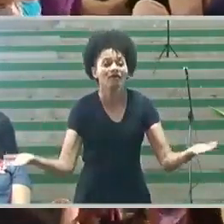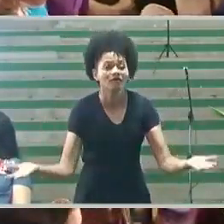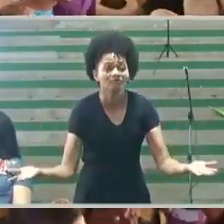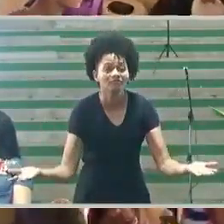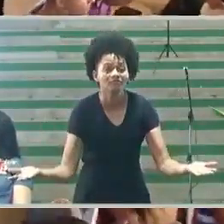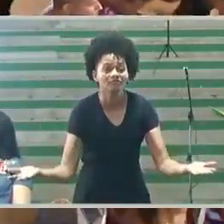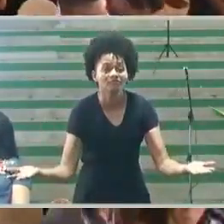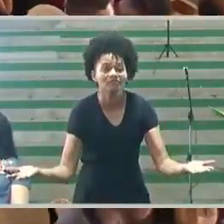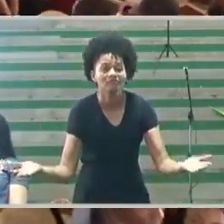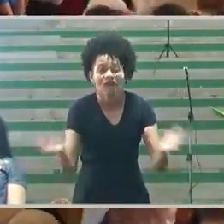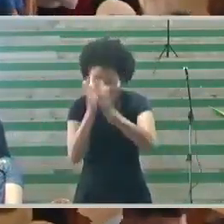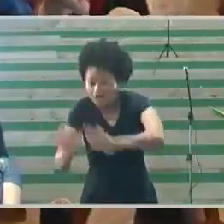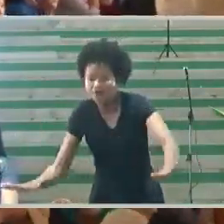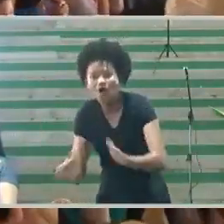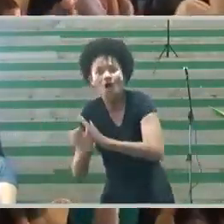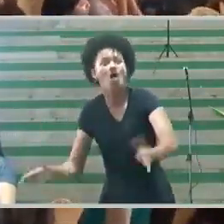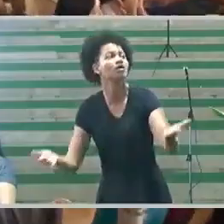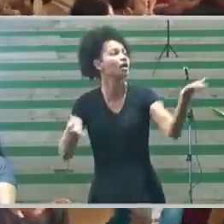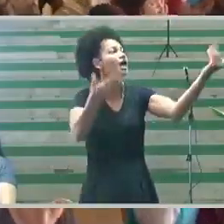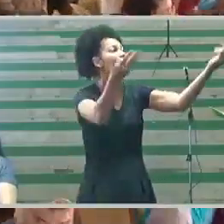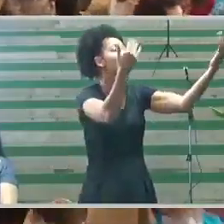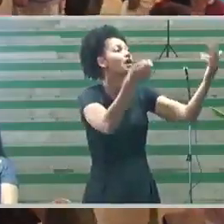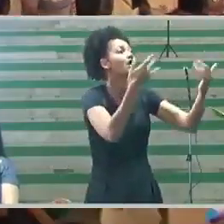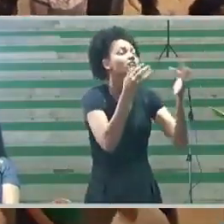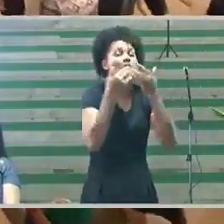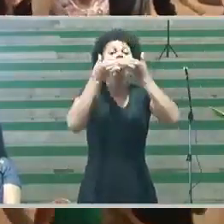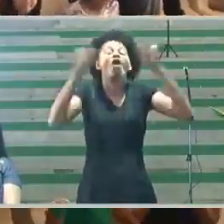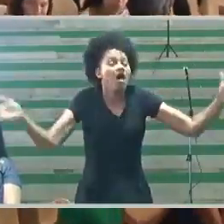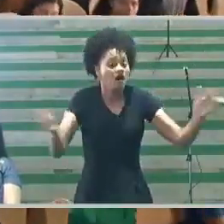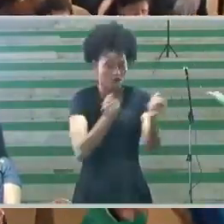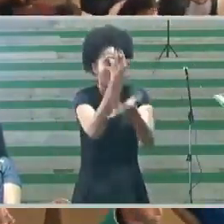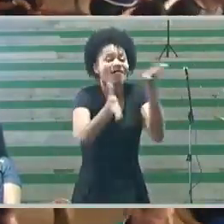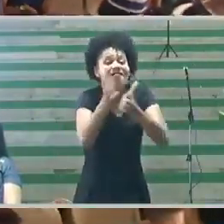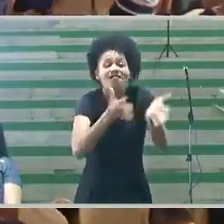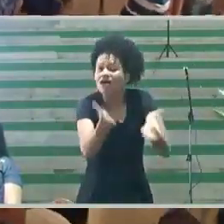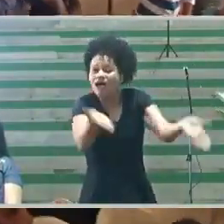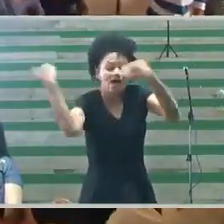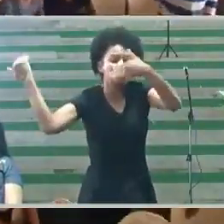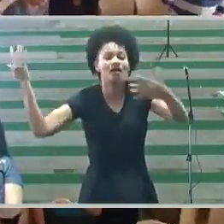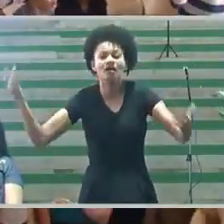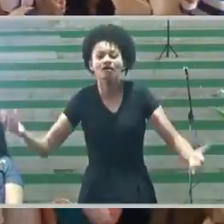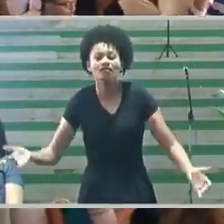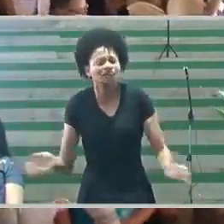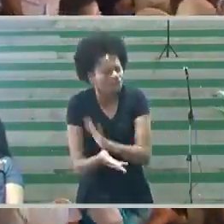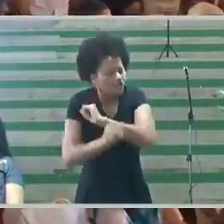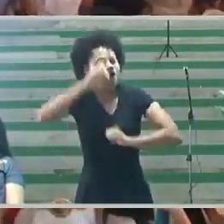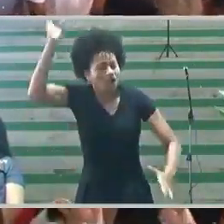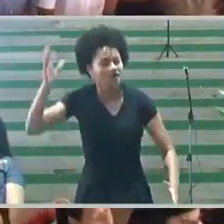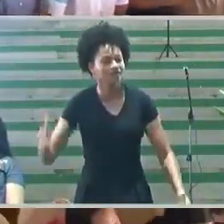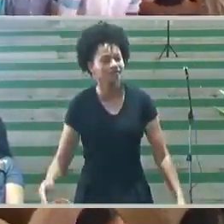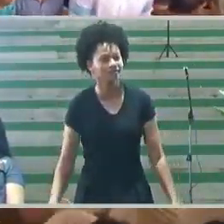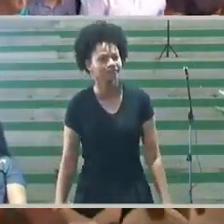Você pode fazer melhor em cima. Sai da beira, sai da beira. Entra no...